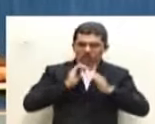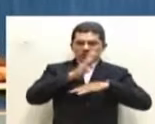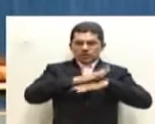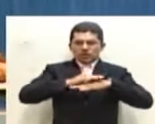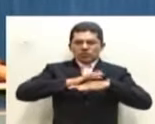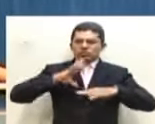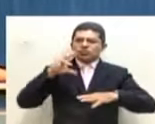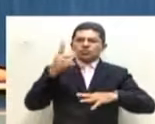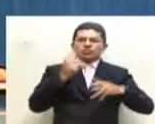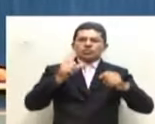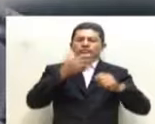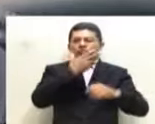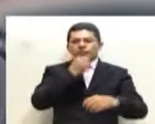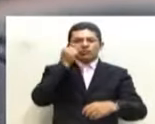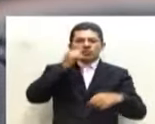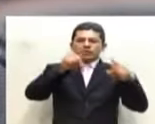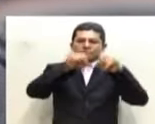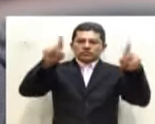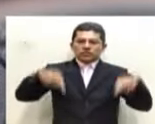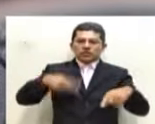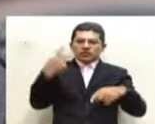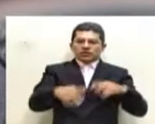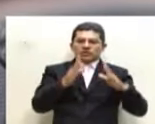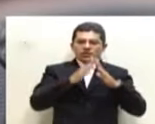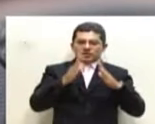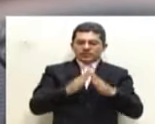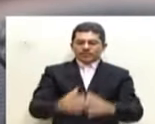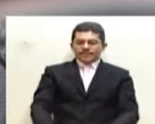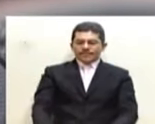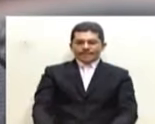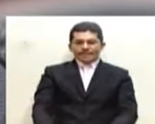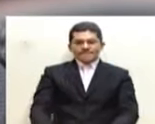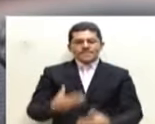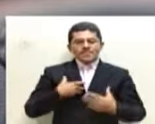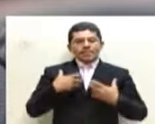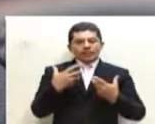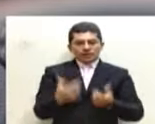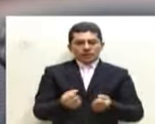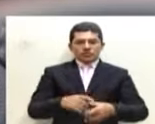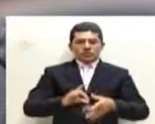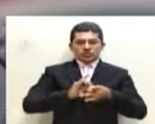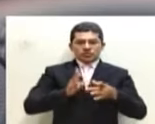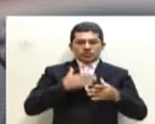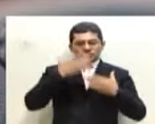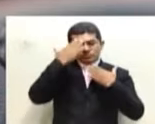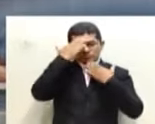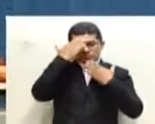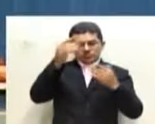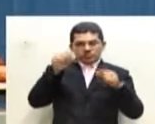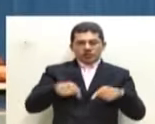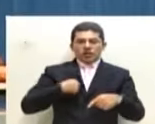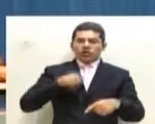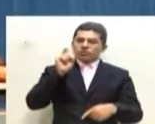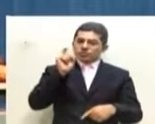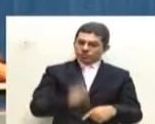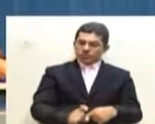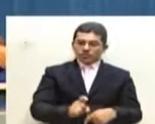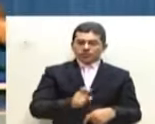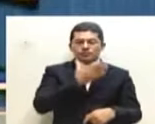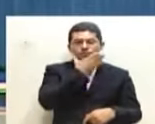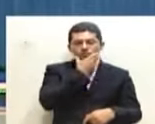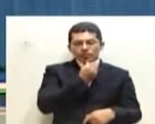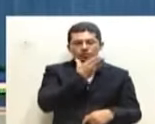de todos os homens e mulheres que trabalham nesta casa. Portanto, eu quero deixar minha gratidão. Eu sou um